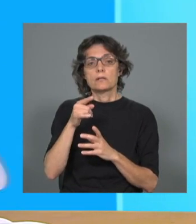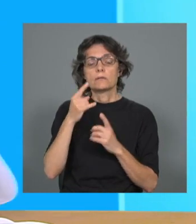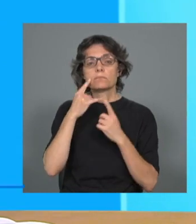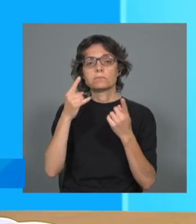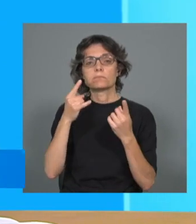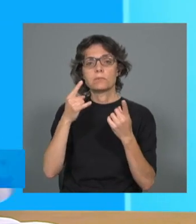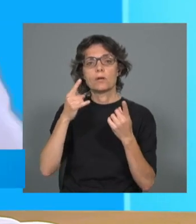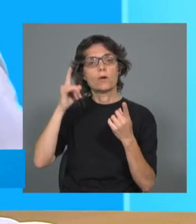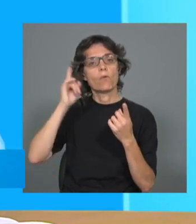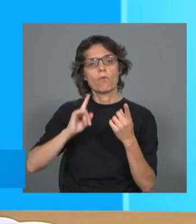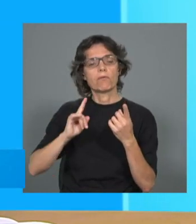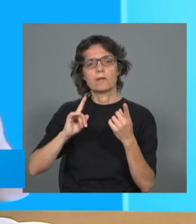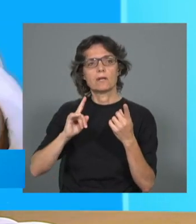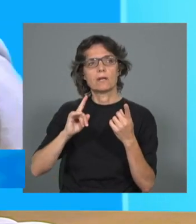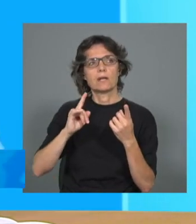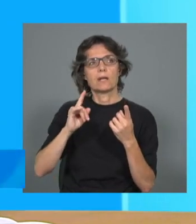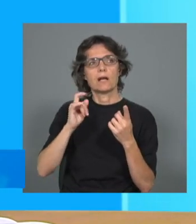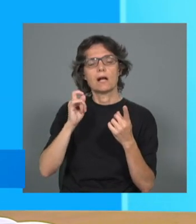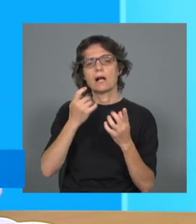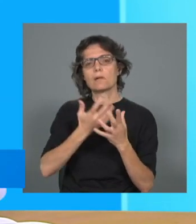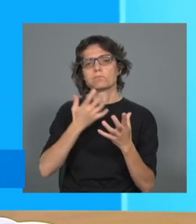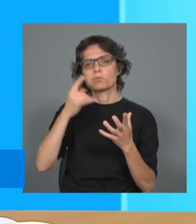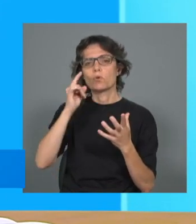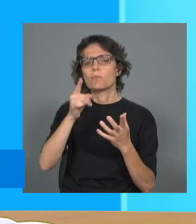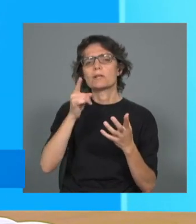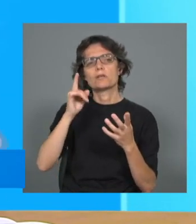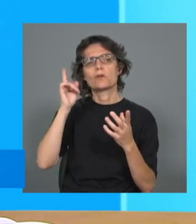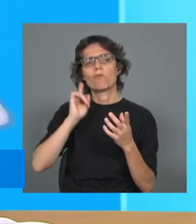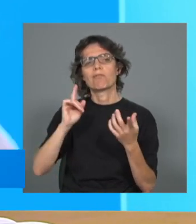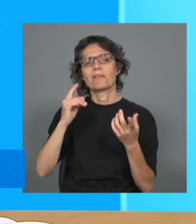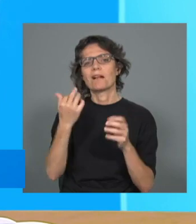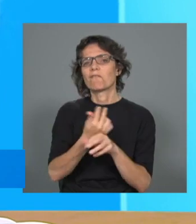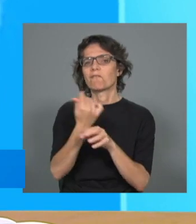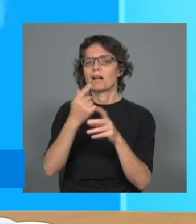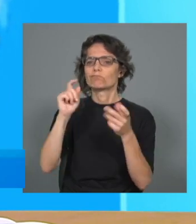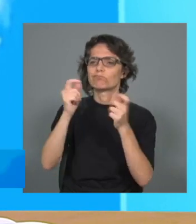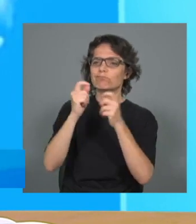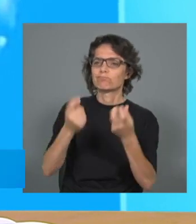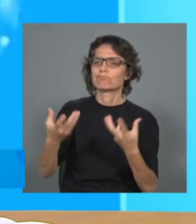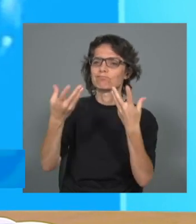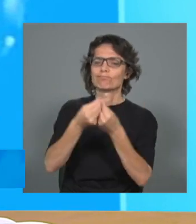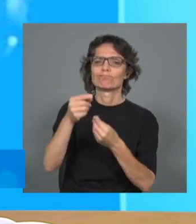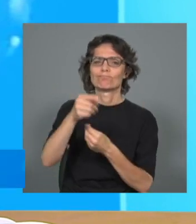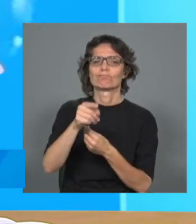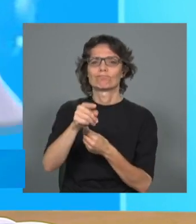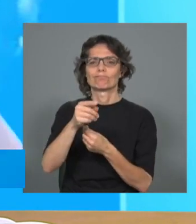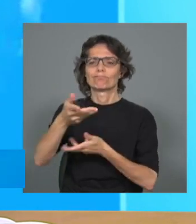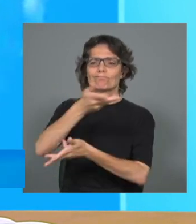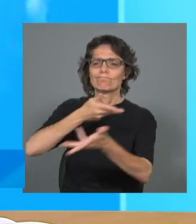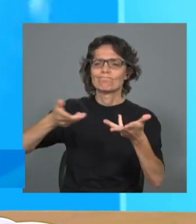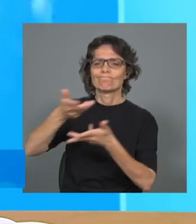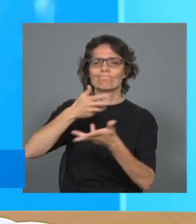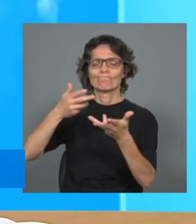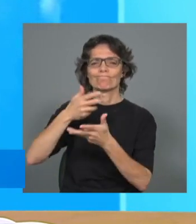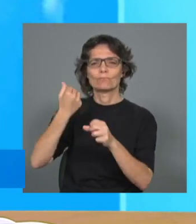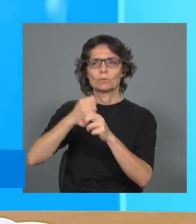dia. O dia é de festa, de compromisso, de debate conjunto para perspectivar o